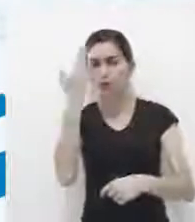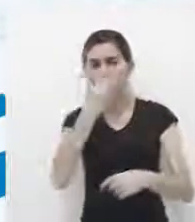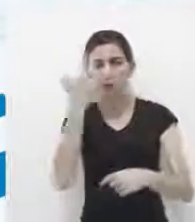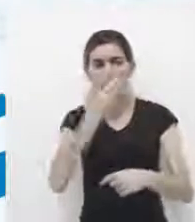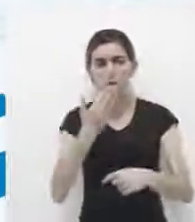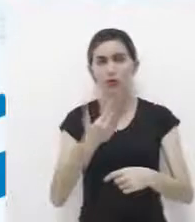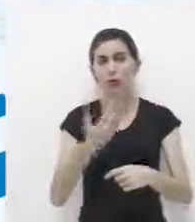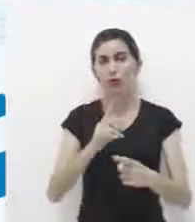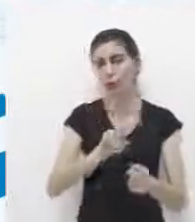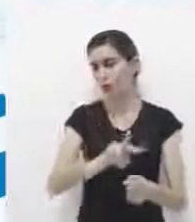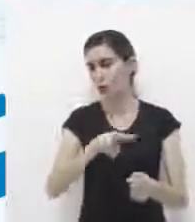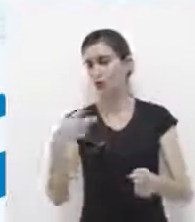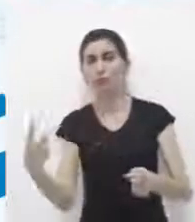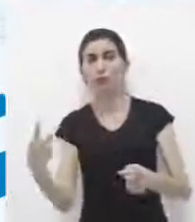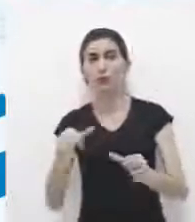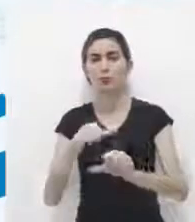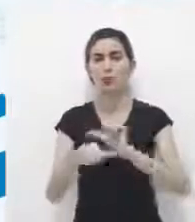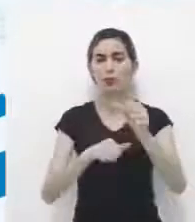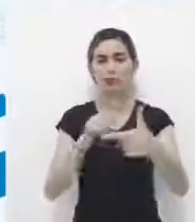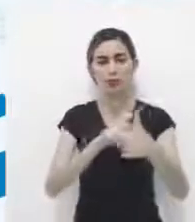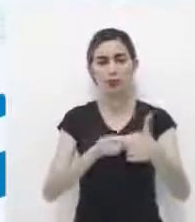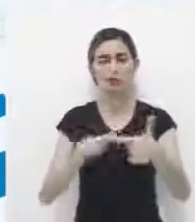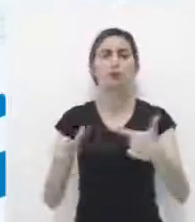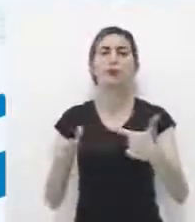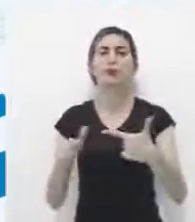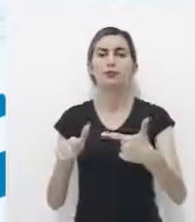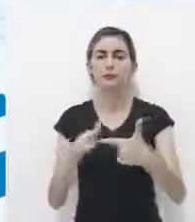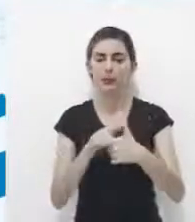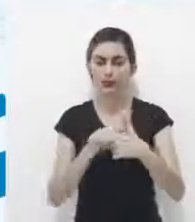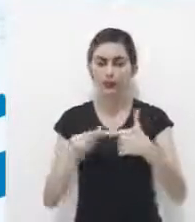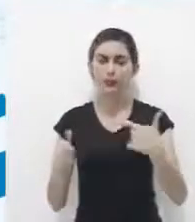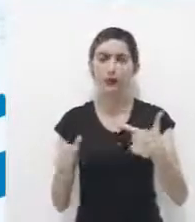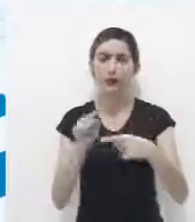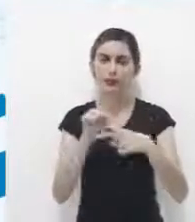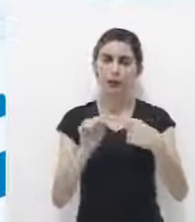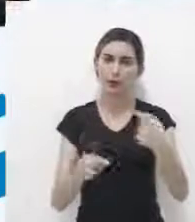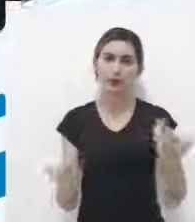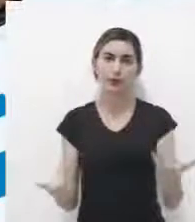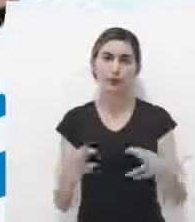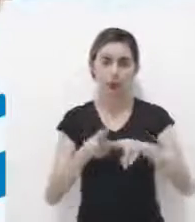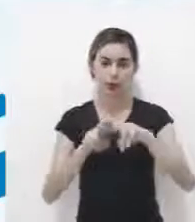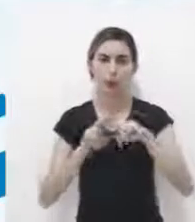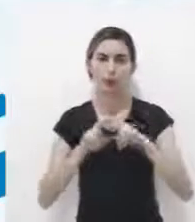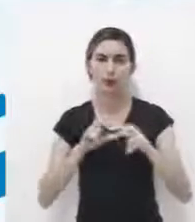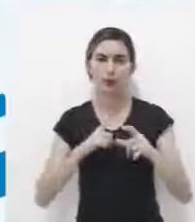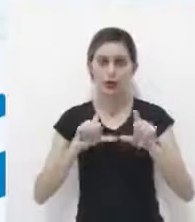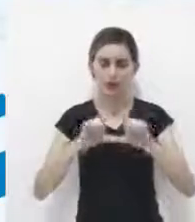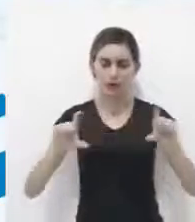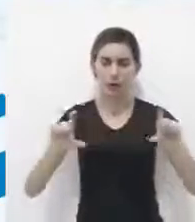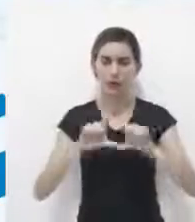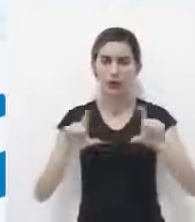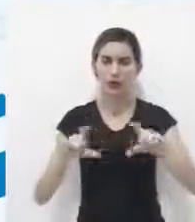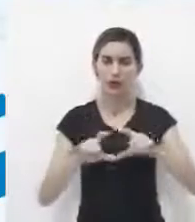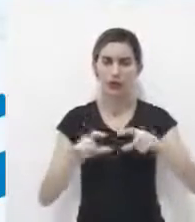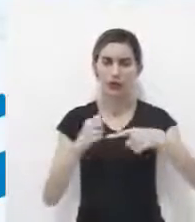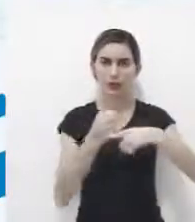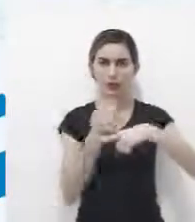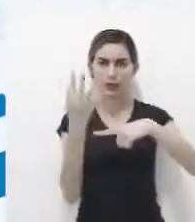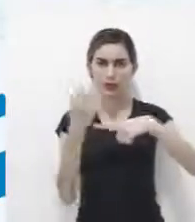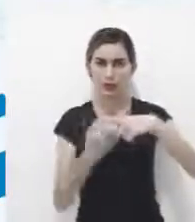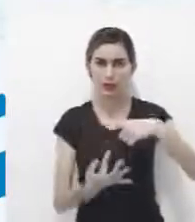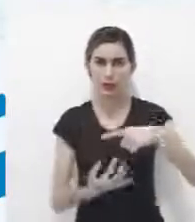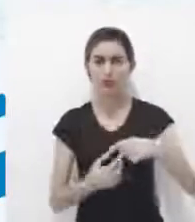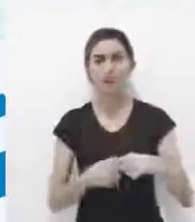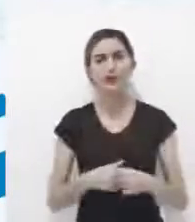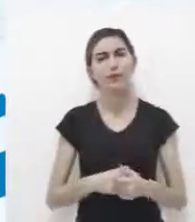multiplicação invisível. E quando ele passa para o outro lado, ele assume o papel agora de divisão. É por isso que tem uma fração ali.